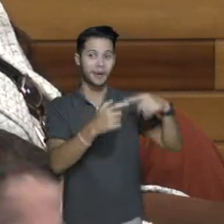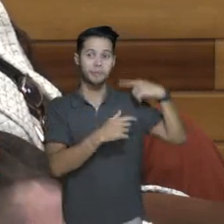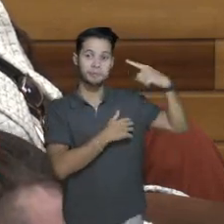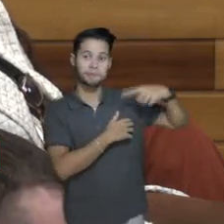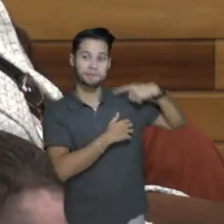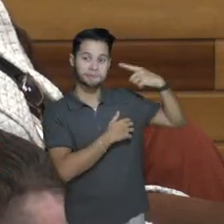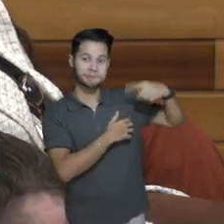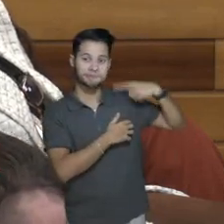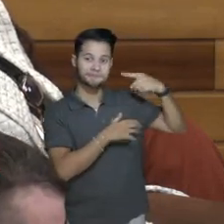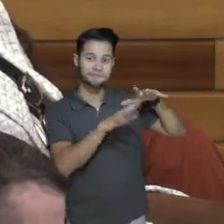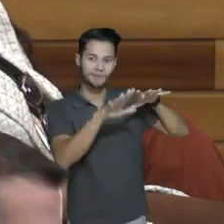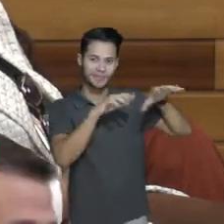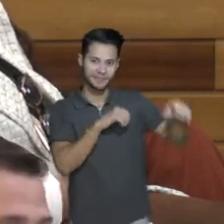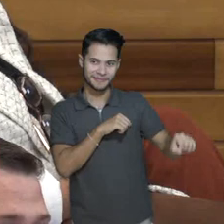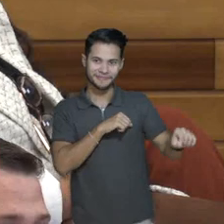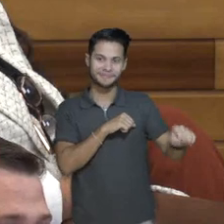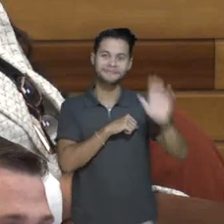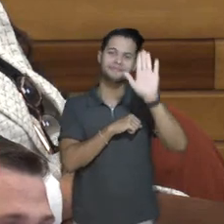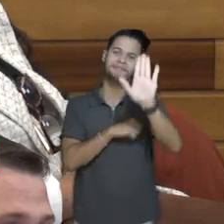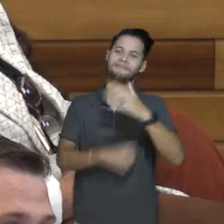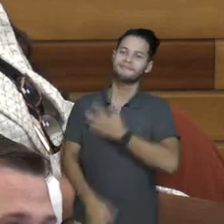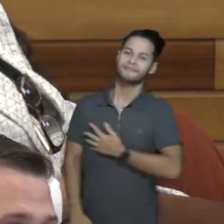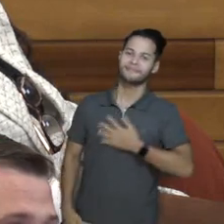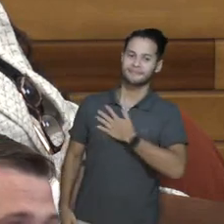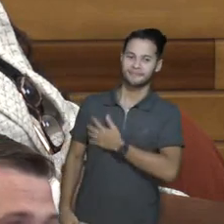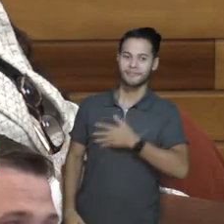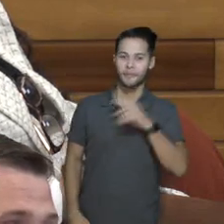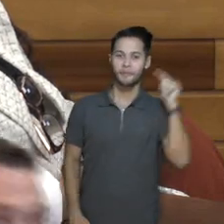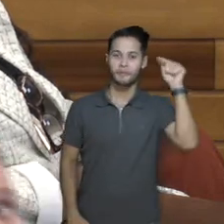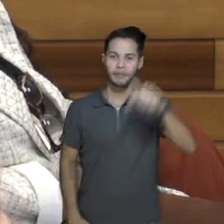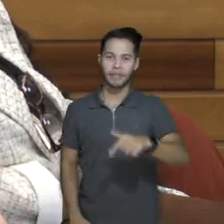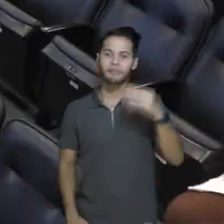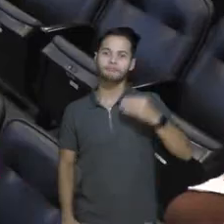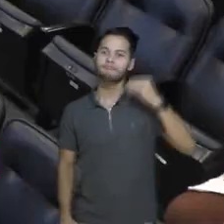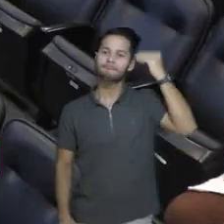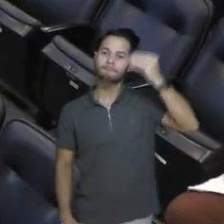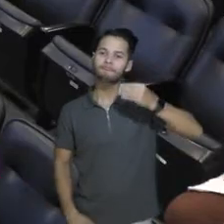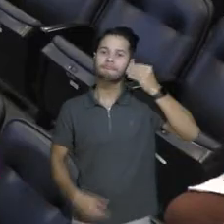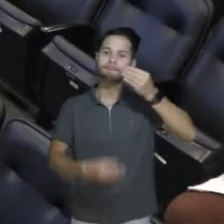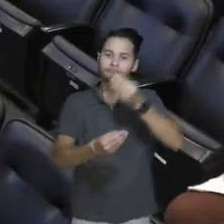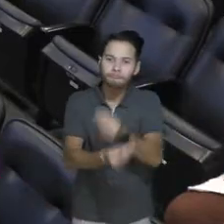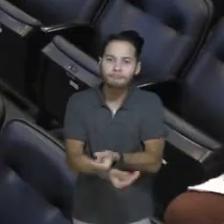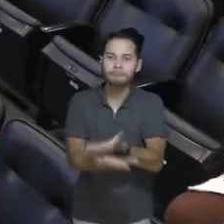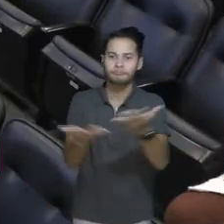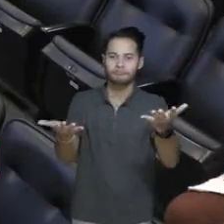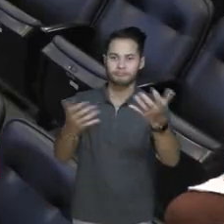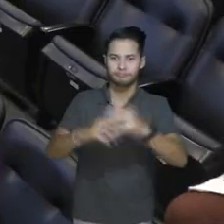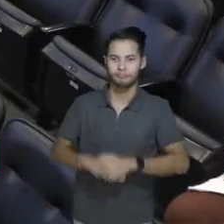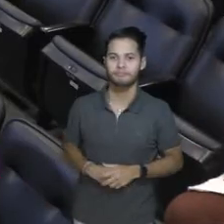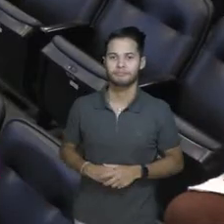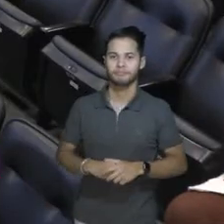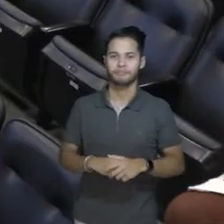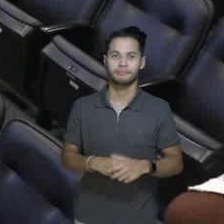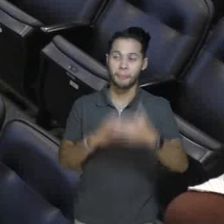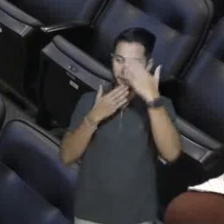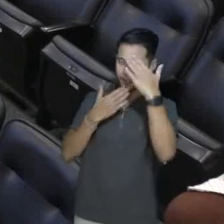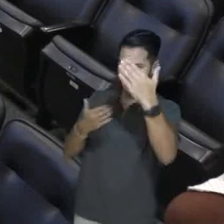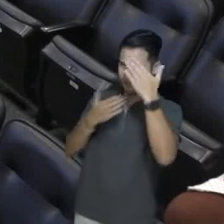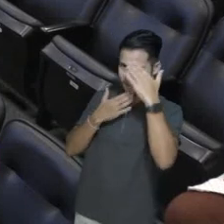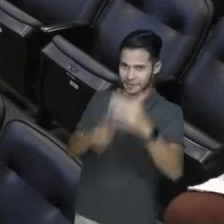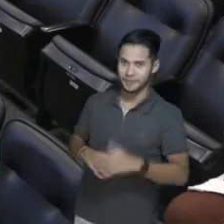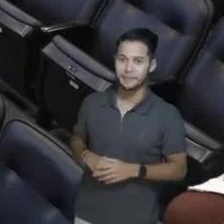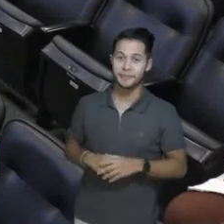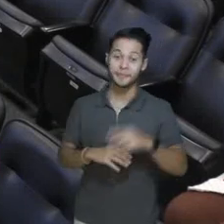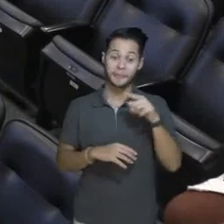é um prazer est aqui e poder colaborar de alguma forma com a minha experiência legal obrigado Aliás a a Silvia